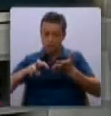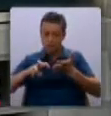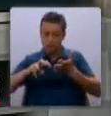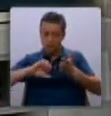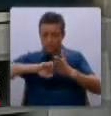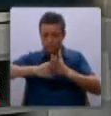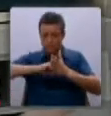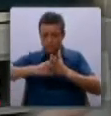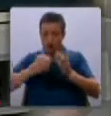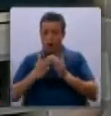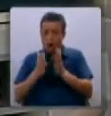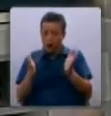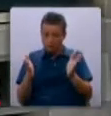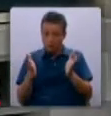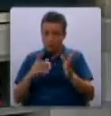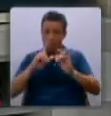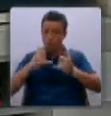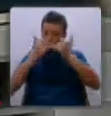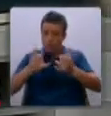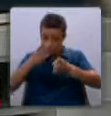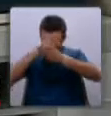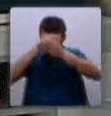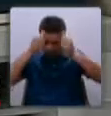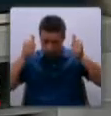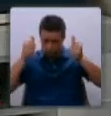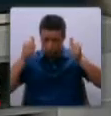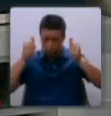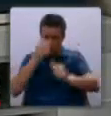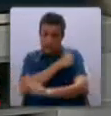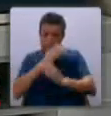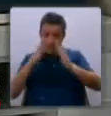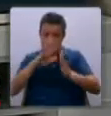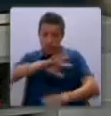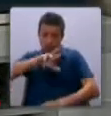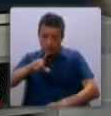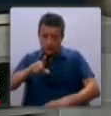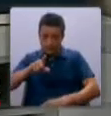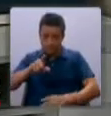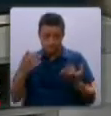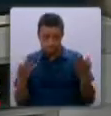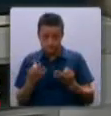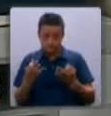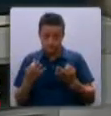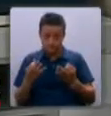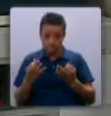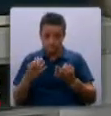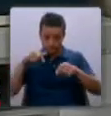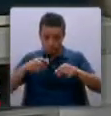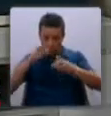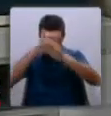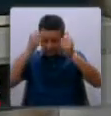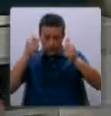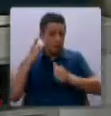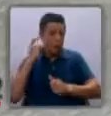posicionada aberta. No final do dia esquecem-se. É como uma casa que é assaltada e tem o azar que, epá, hoje esqueci-me de ligar o